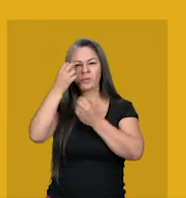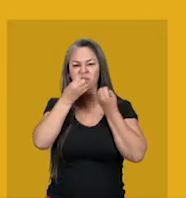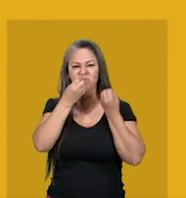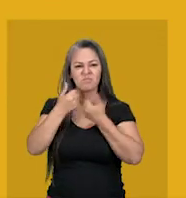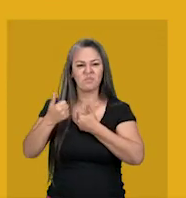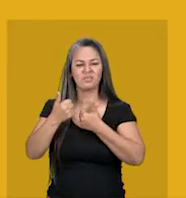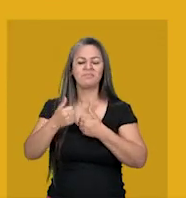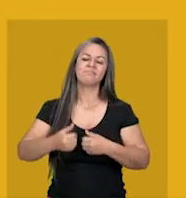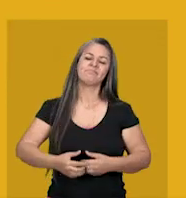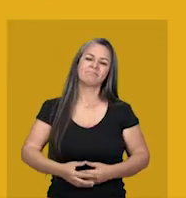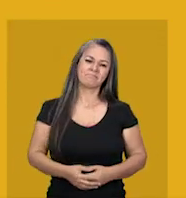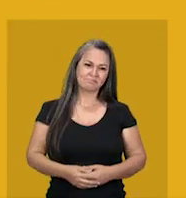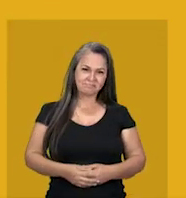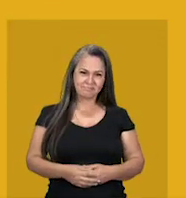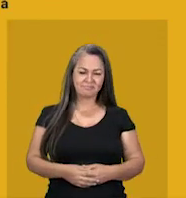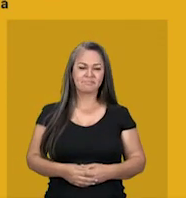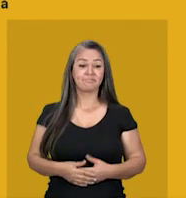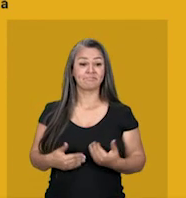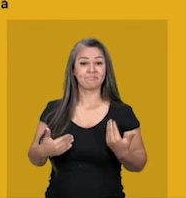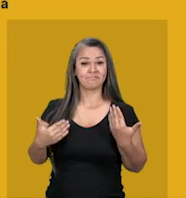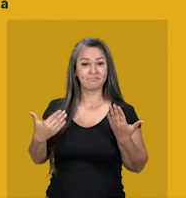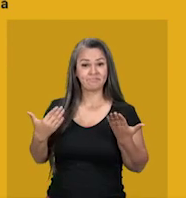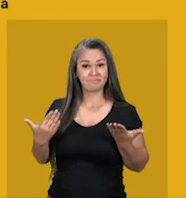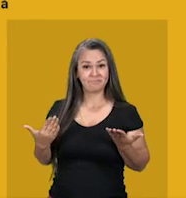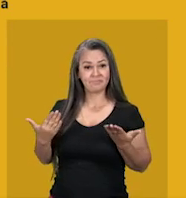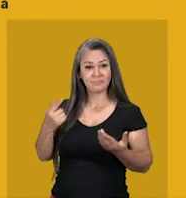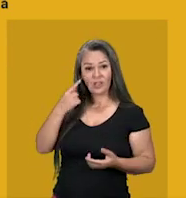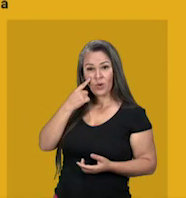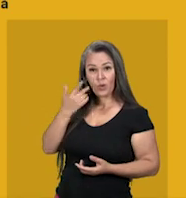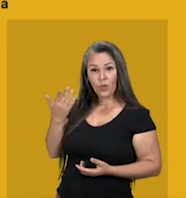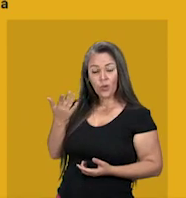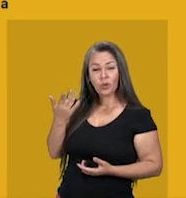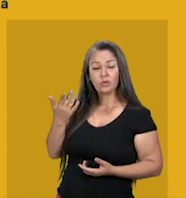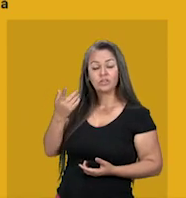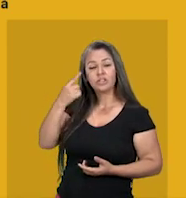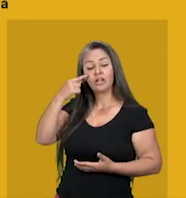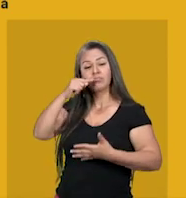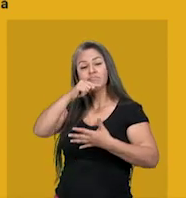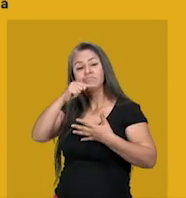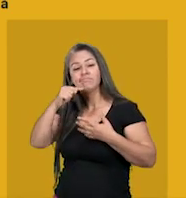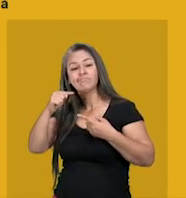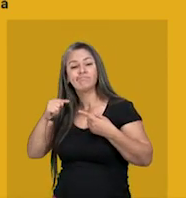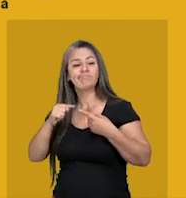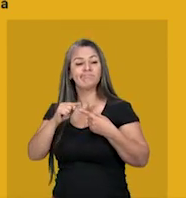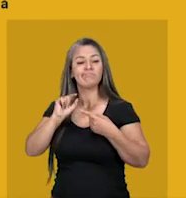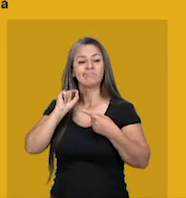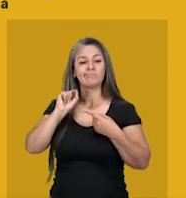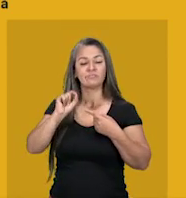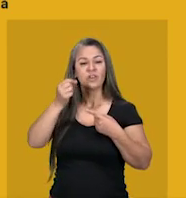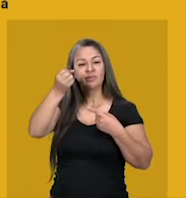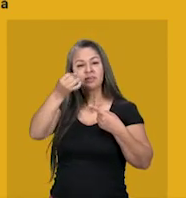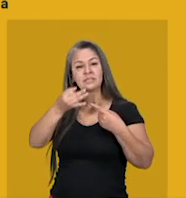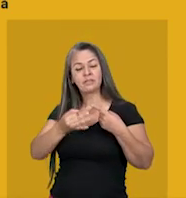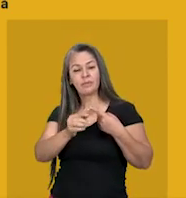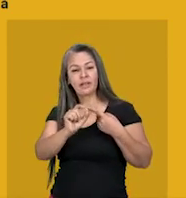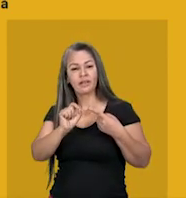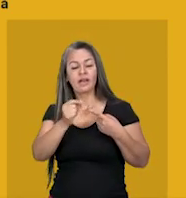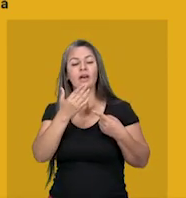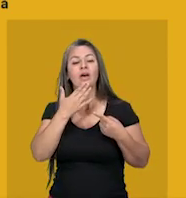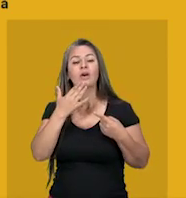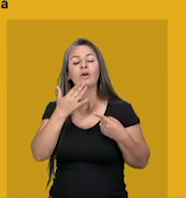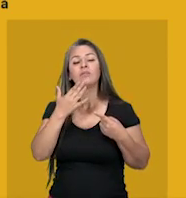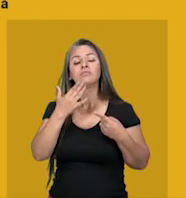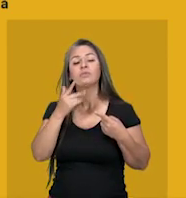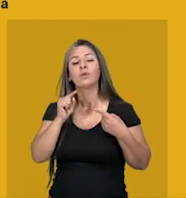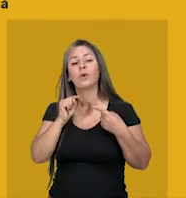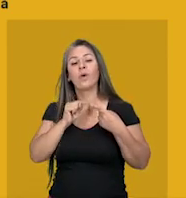os espaços. Vamos lá. Então, para a aula de hoje, o que nós iremos trabalhar? O que nós iremos falar em relação ao conteúdo de hoje, né? O